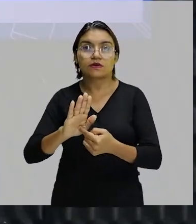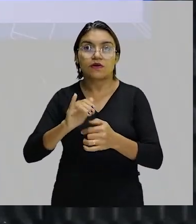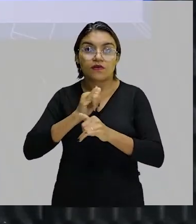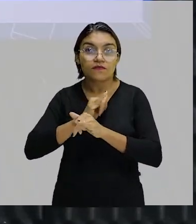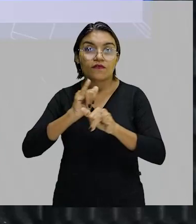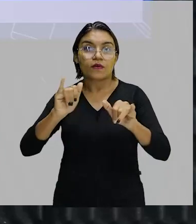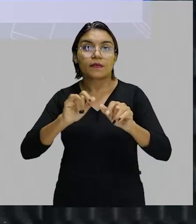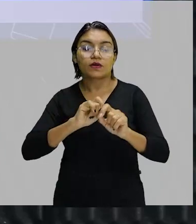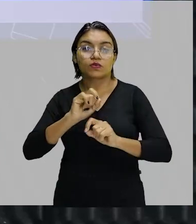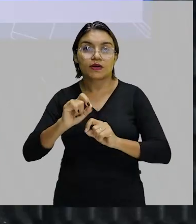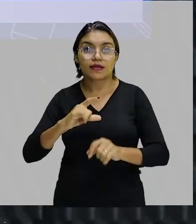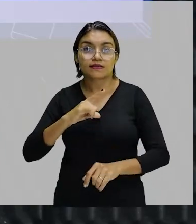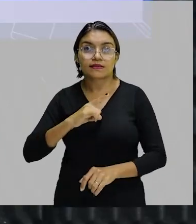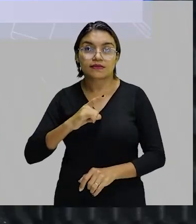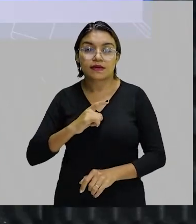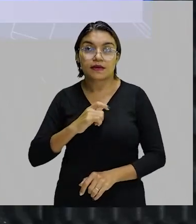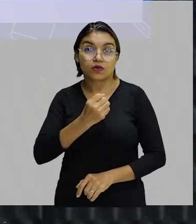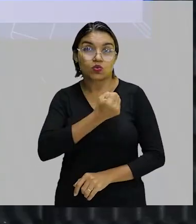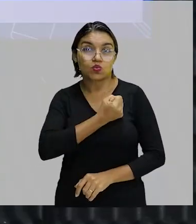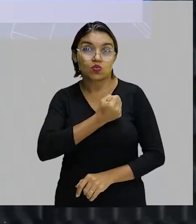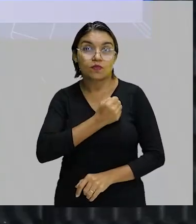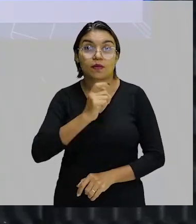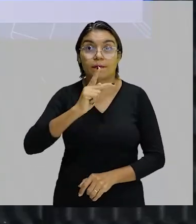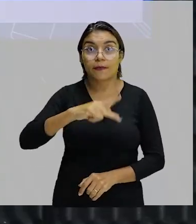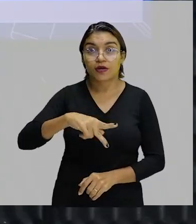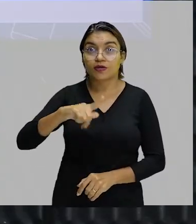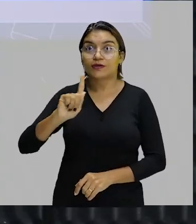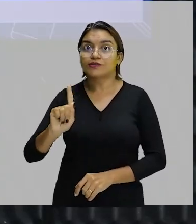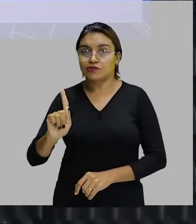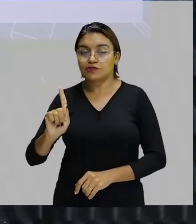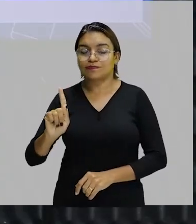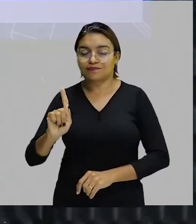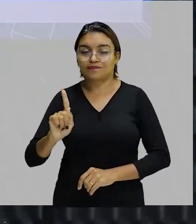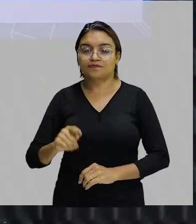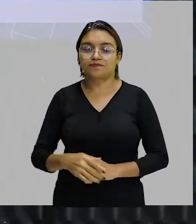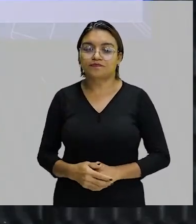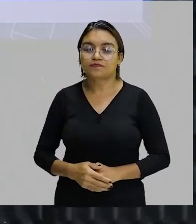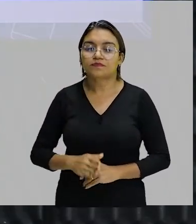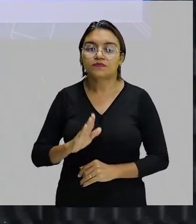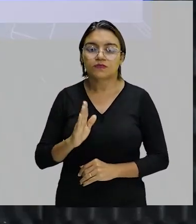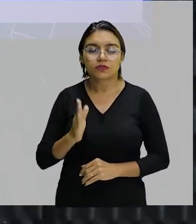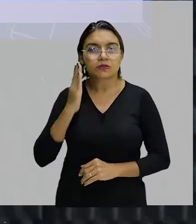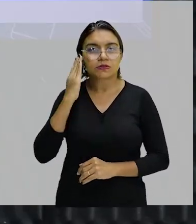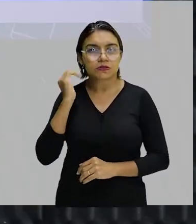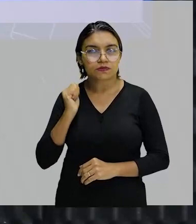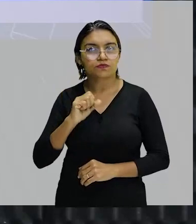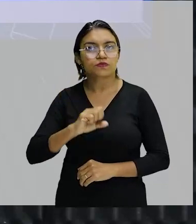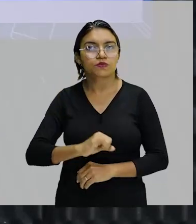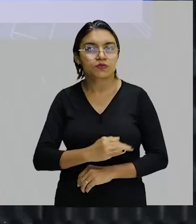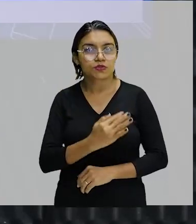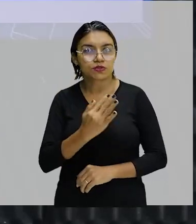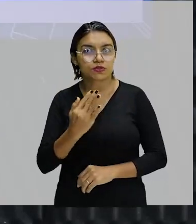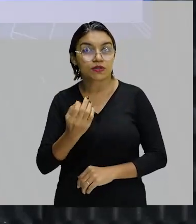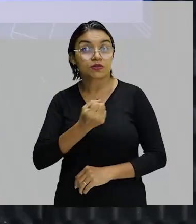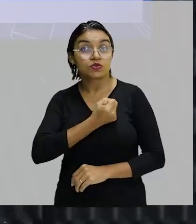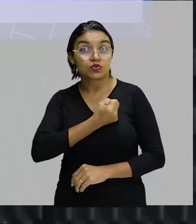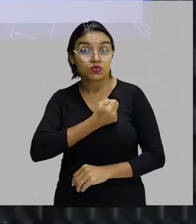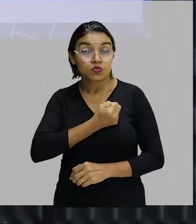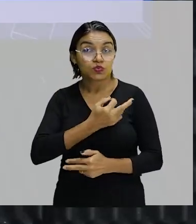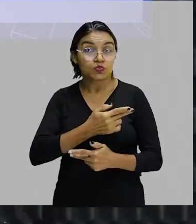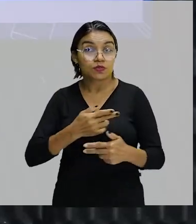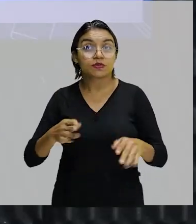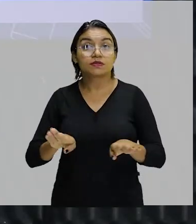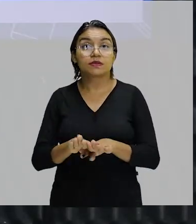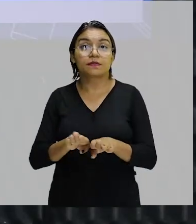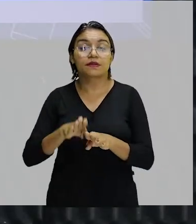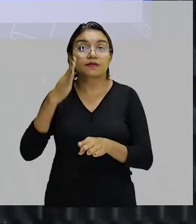eu tenho termos em PG. E eu já sei a quantidade de termos e também já